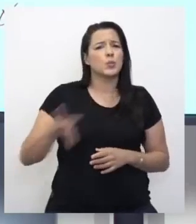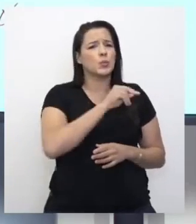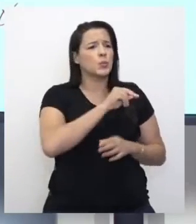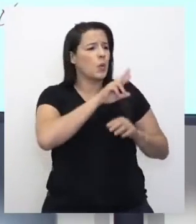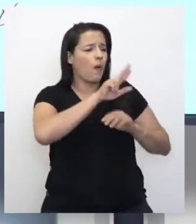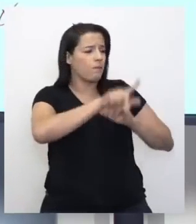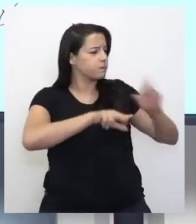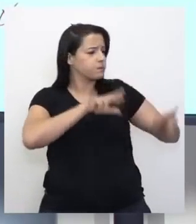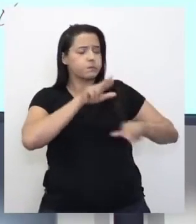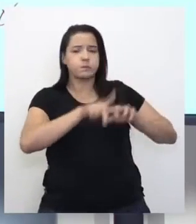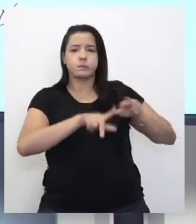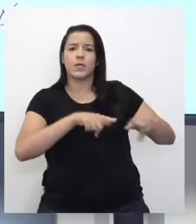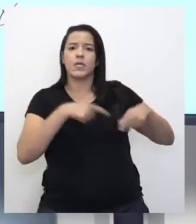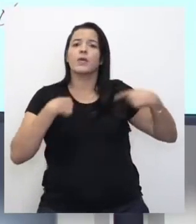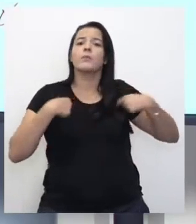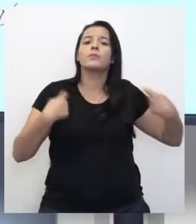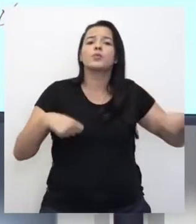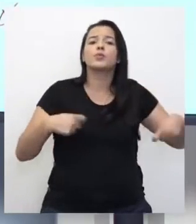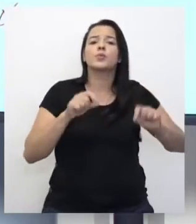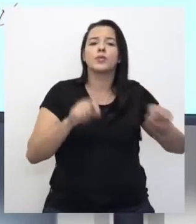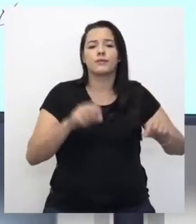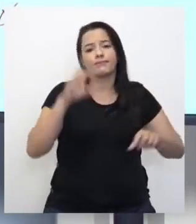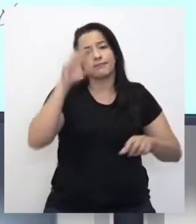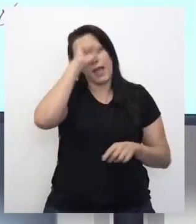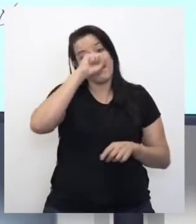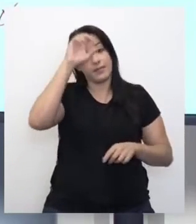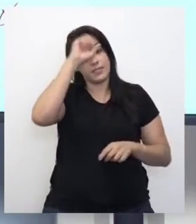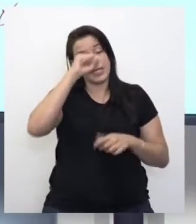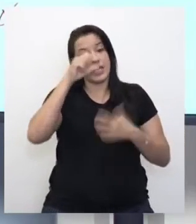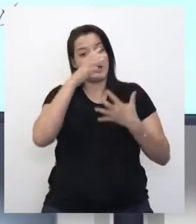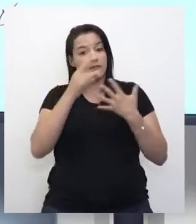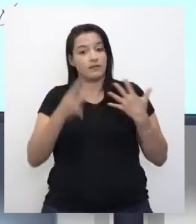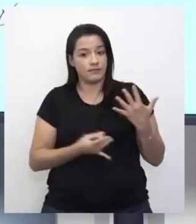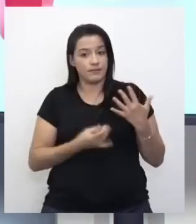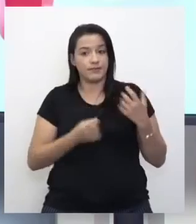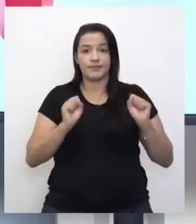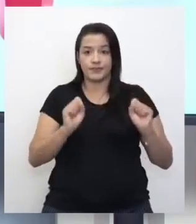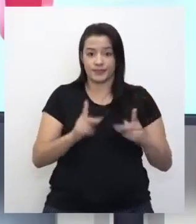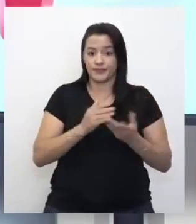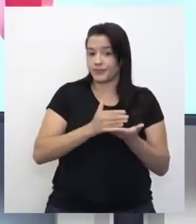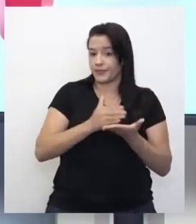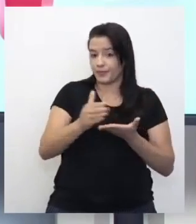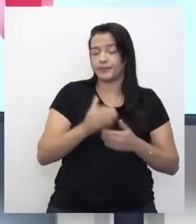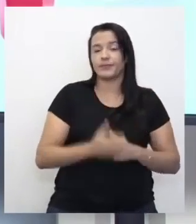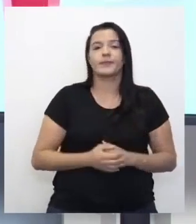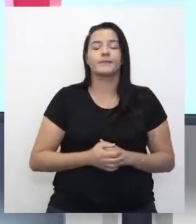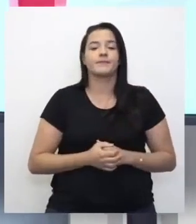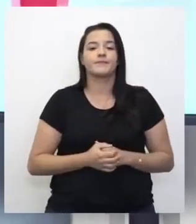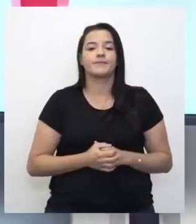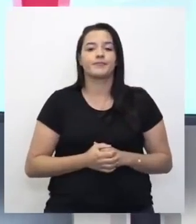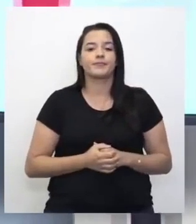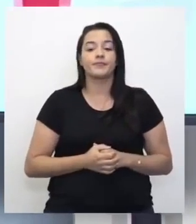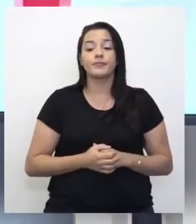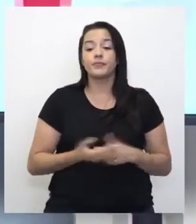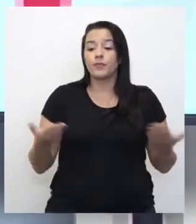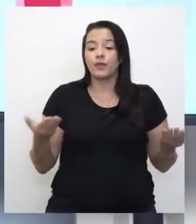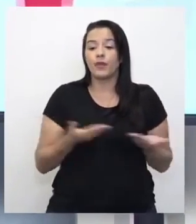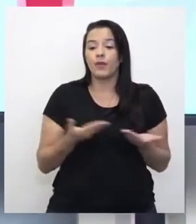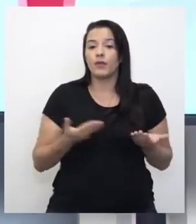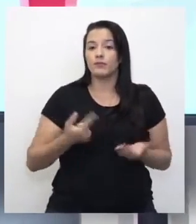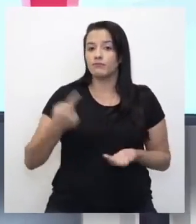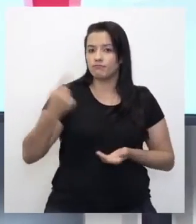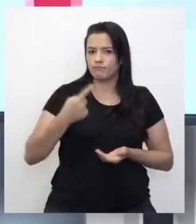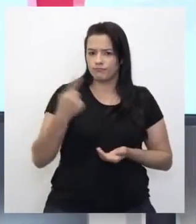preciso aprender como classificá-las, correto? Então, vamos começar? Vamos primeiro entender o que